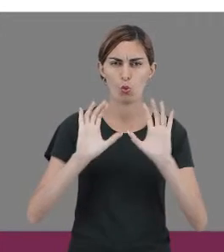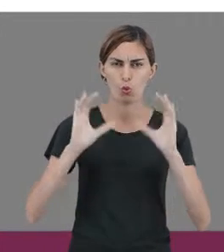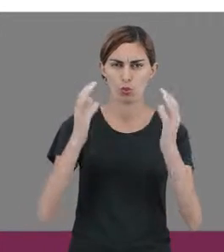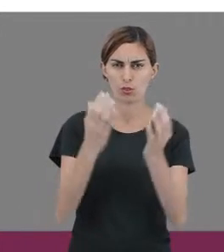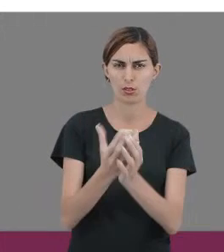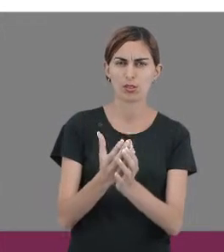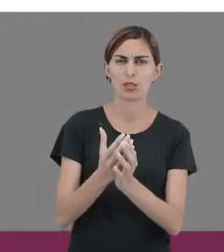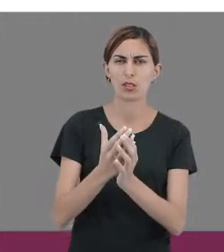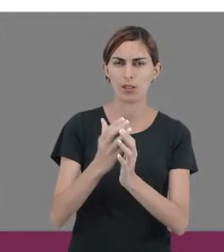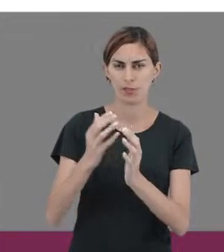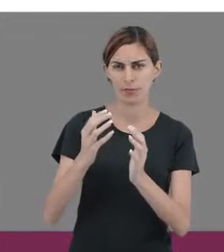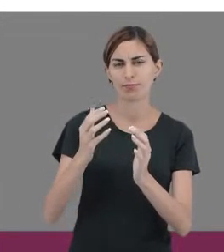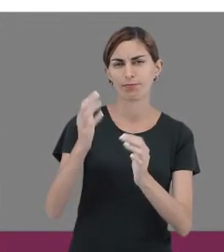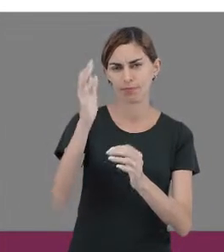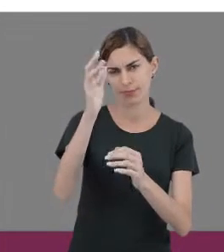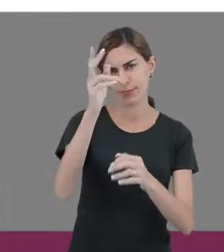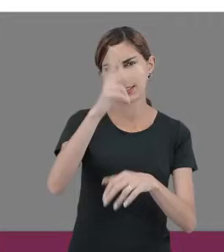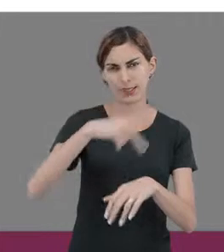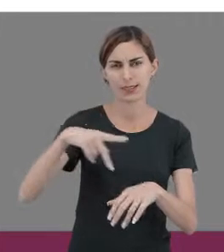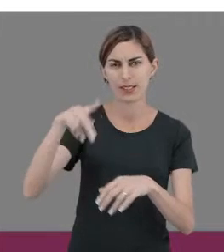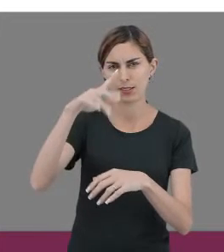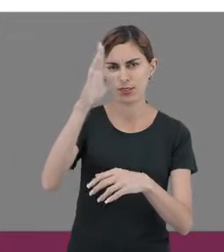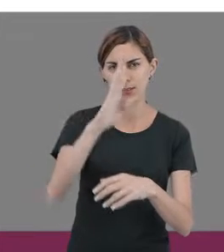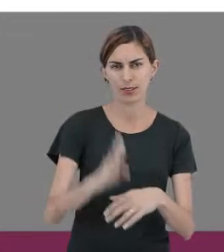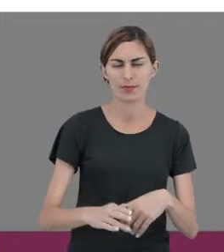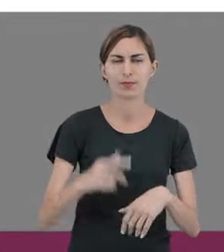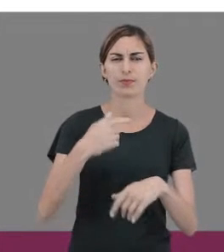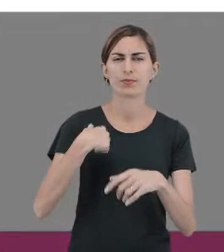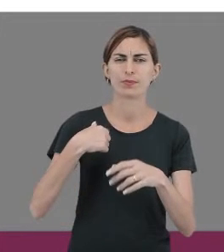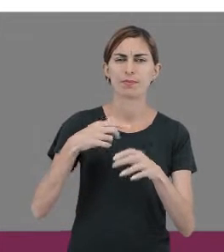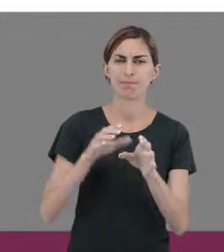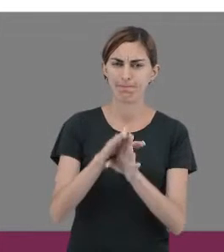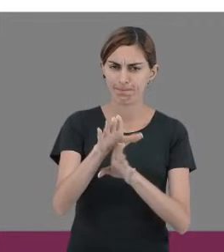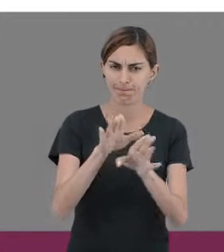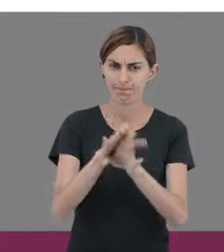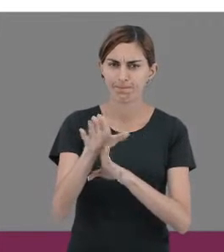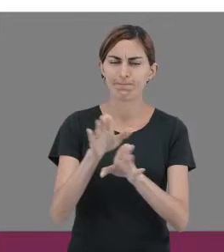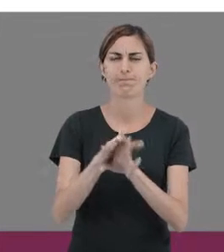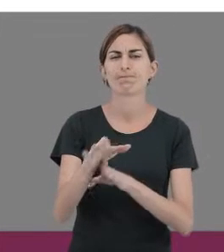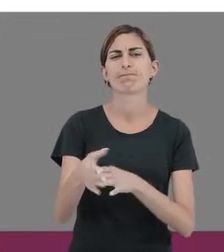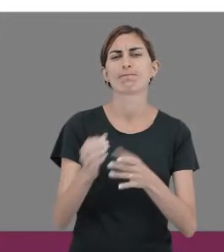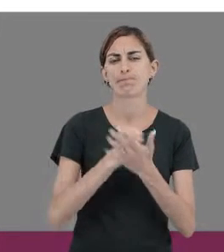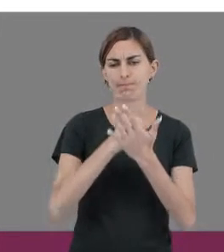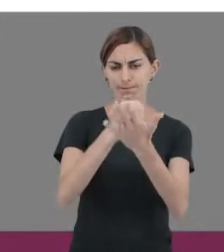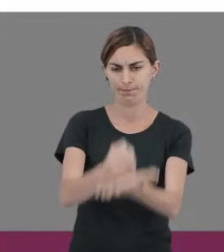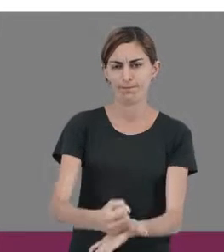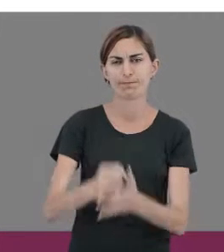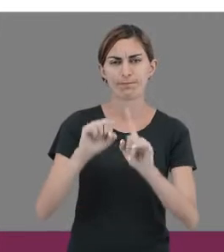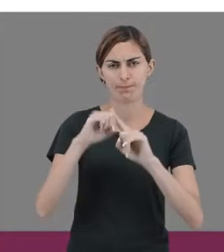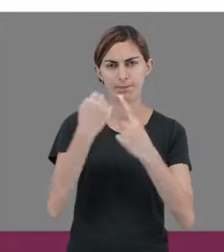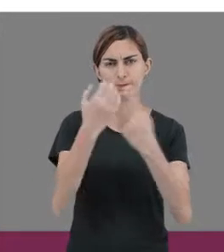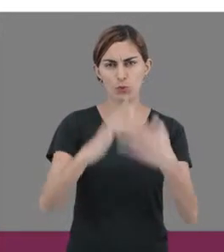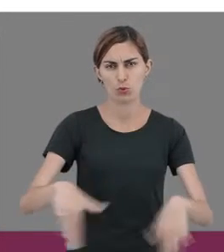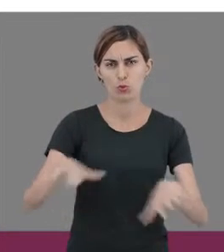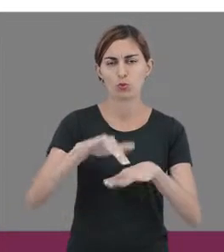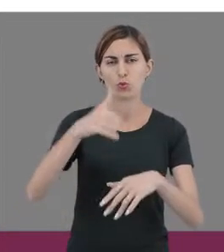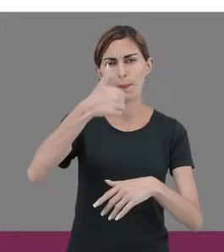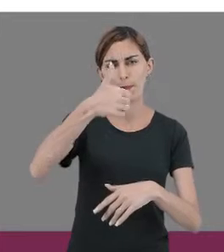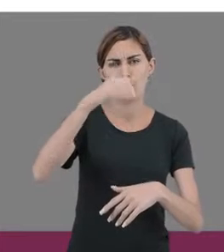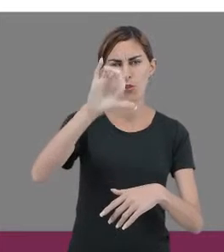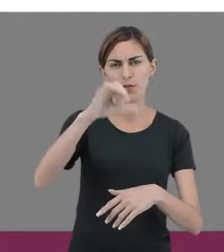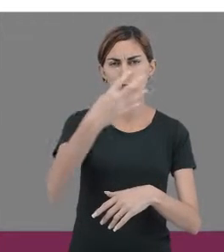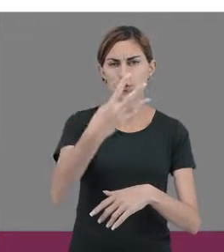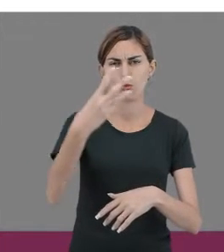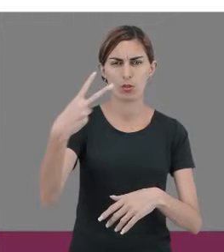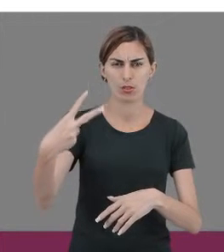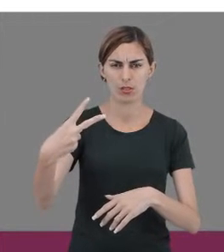Serviço Social, que aí dá o pontapé para toda a estrutura da assistência social hoje. Já em 1942,